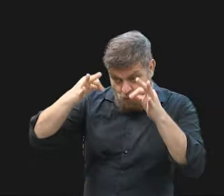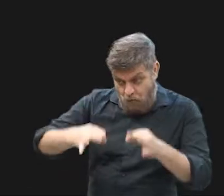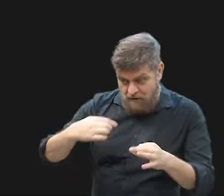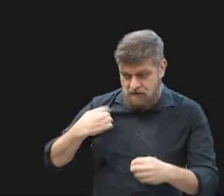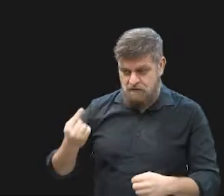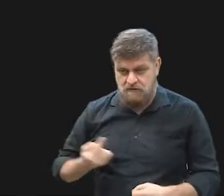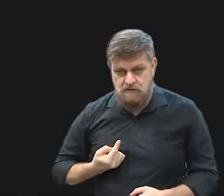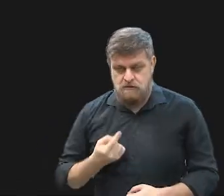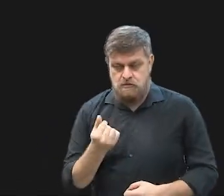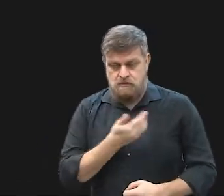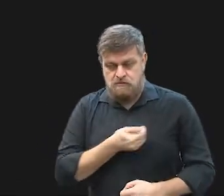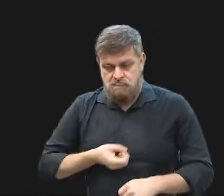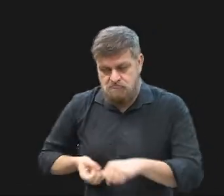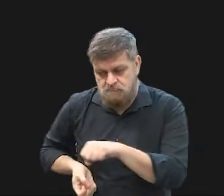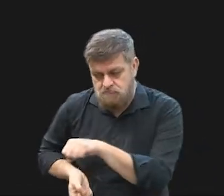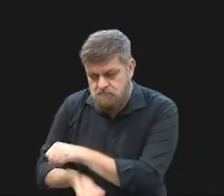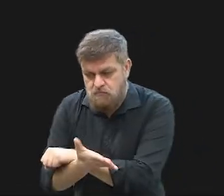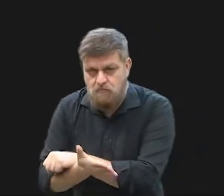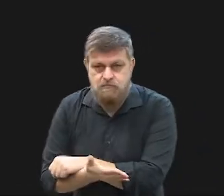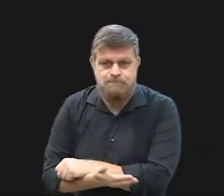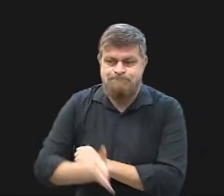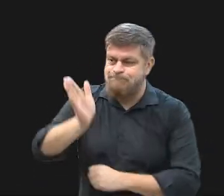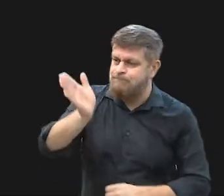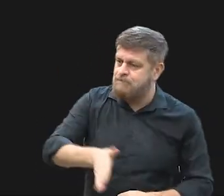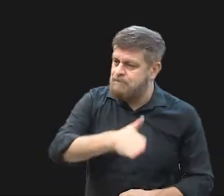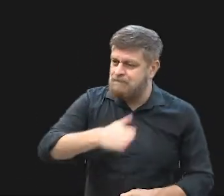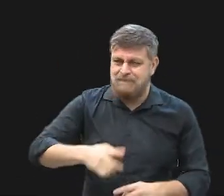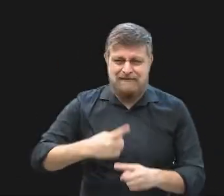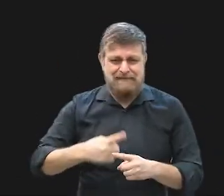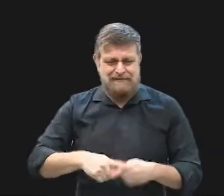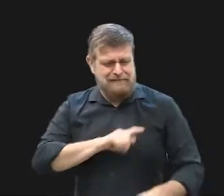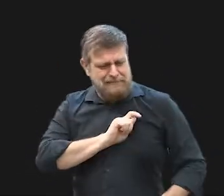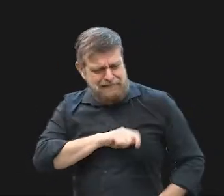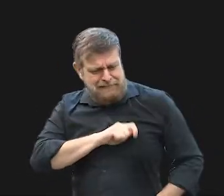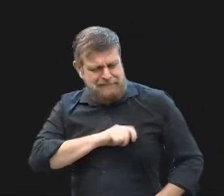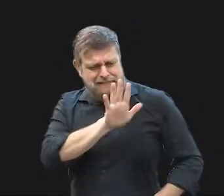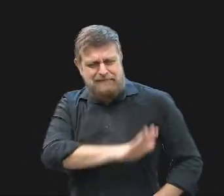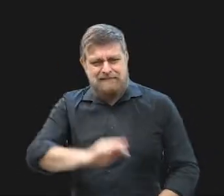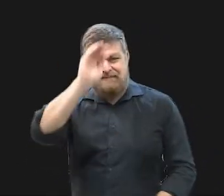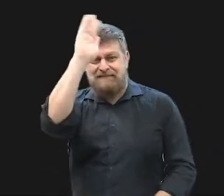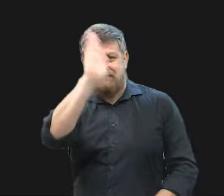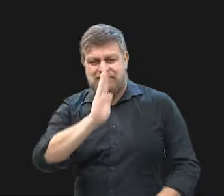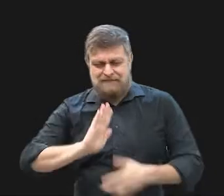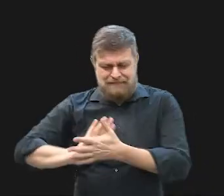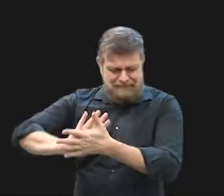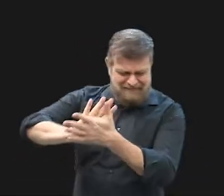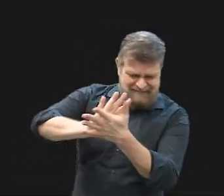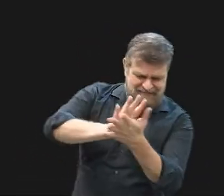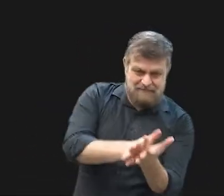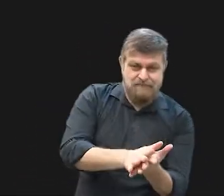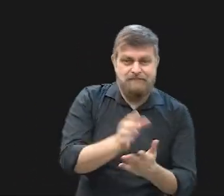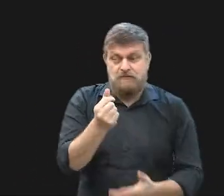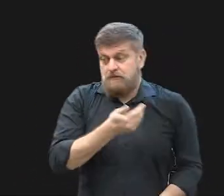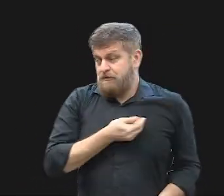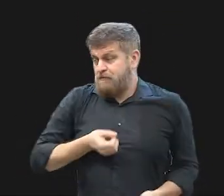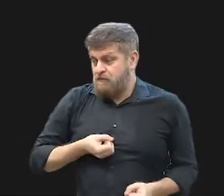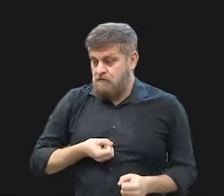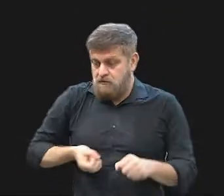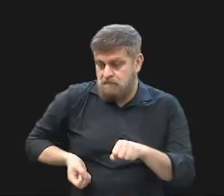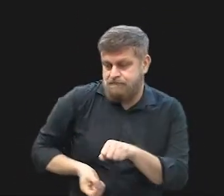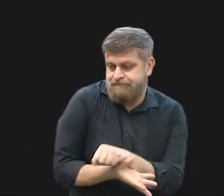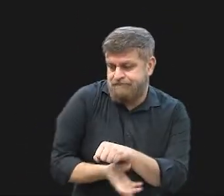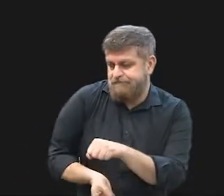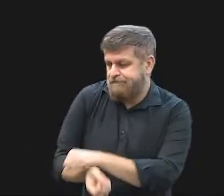para combater, né, esse grande mal que assola o Brasil, que assola a cidade, que assola o Estado, que é a corrupção. Né? Eu falo que sempre